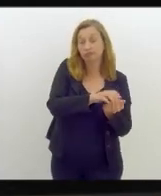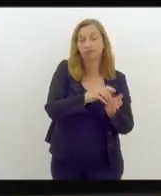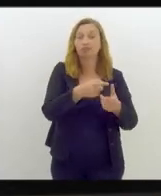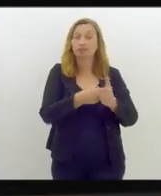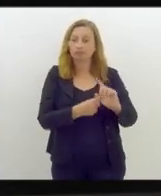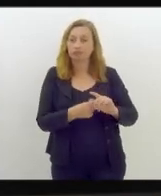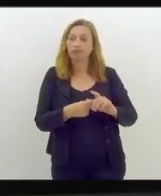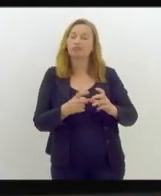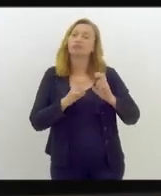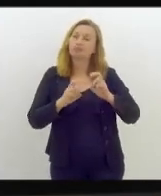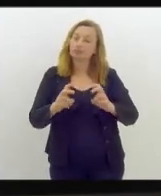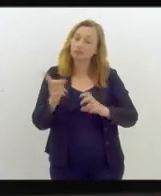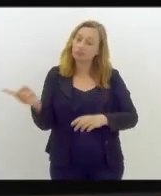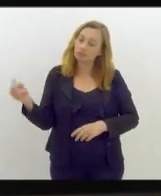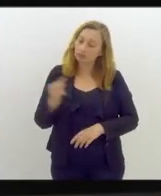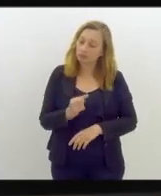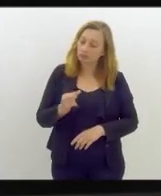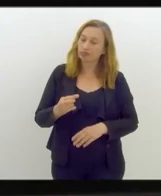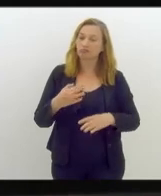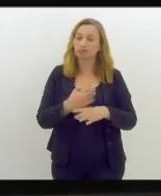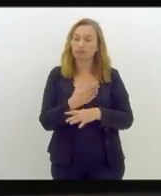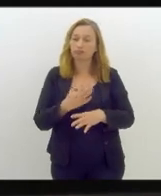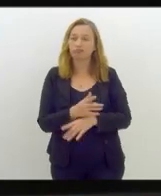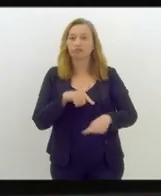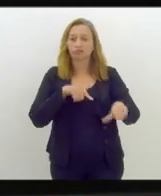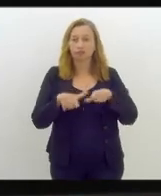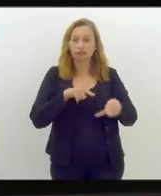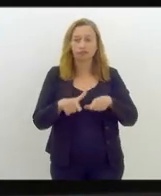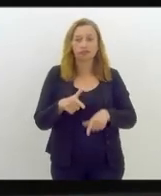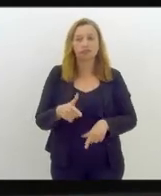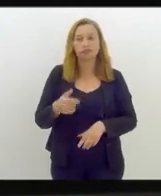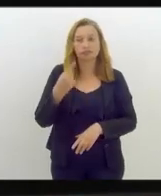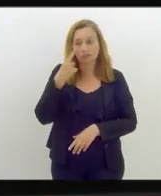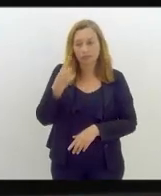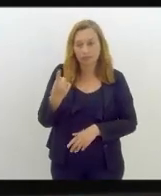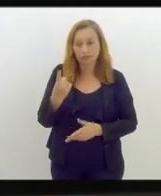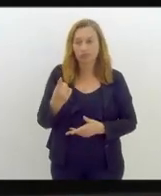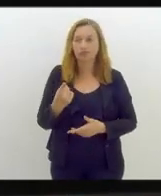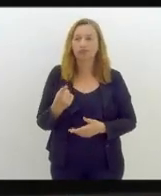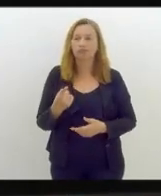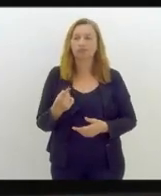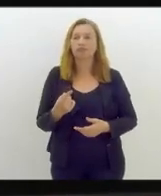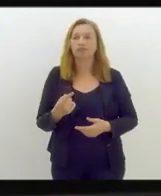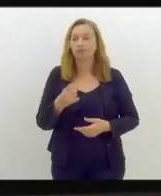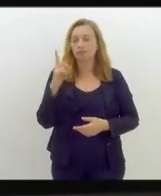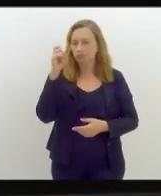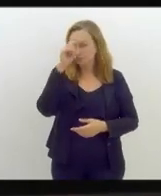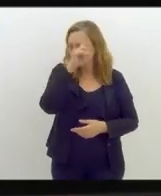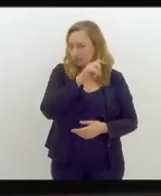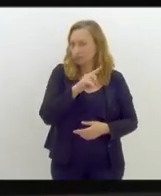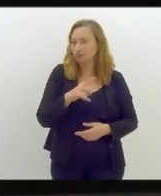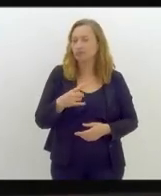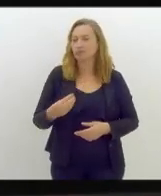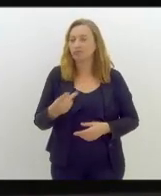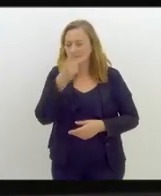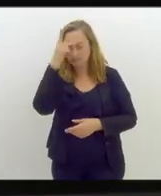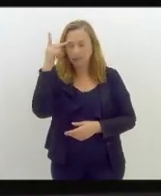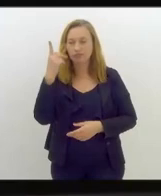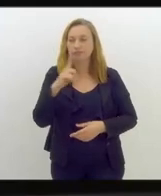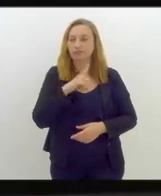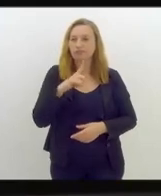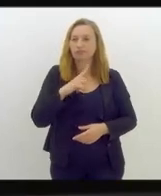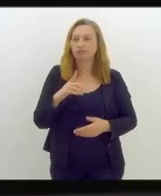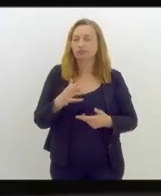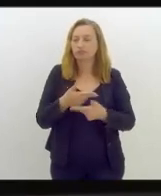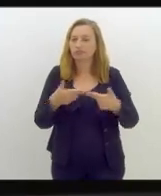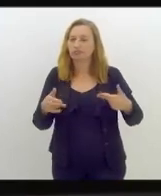trem para vir trabalhar aqui no centro da cidade. Que ele encarasse a jornada de trabalho que o trabalhador encara. Porque muitas das coisas que passam na televisão